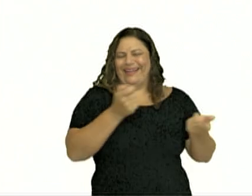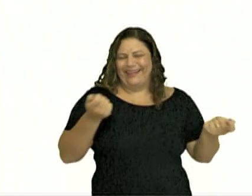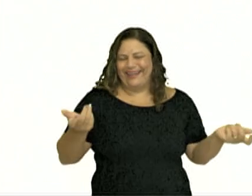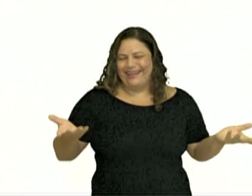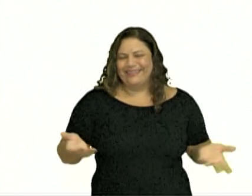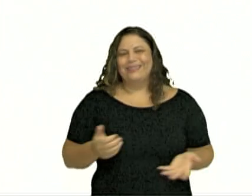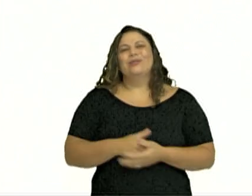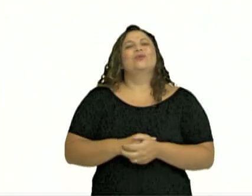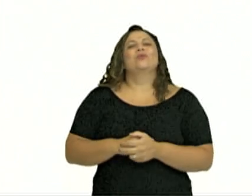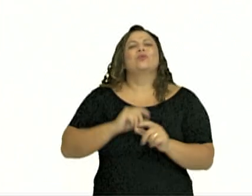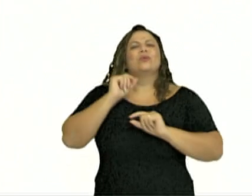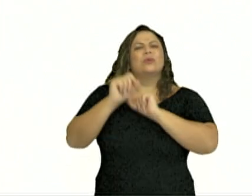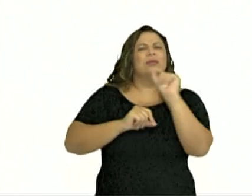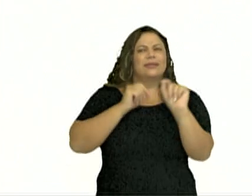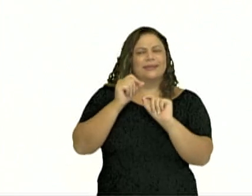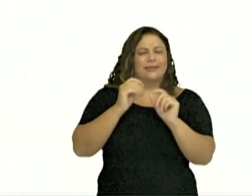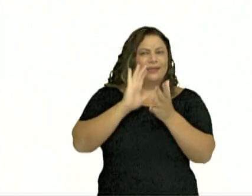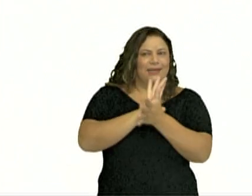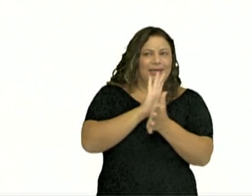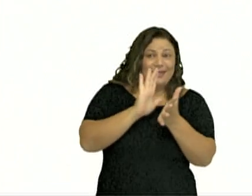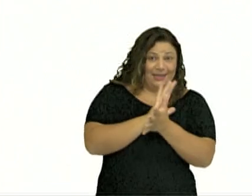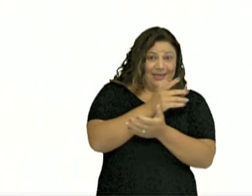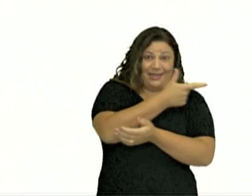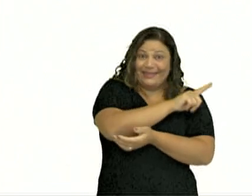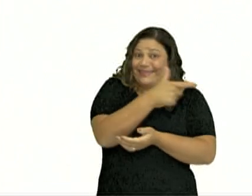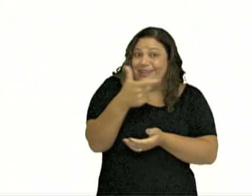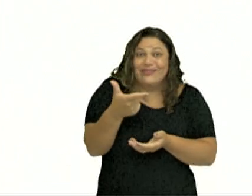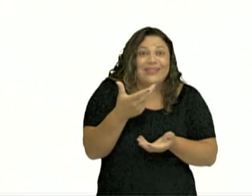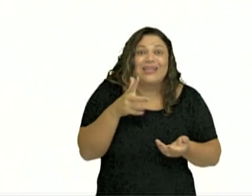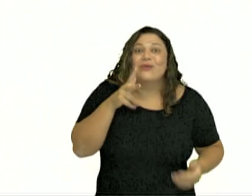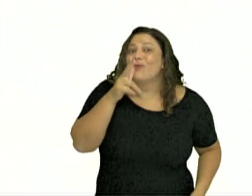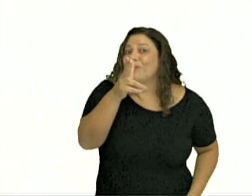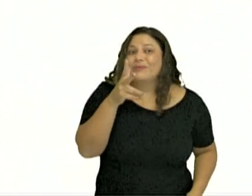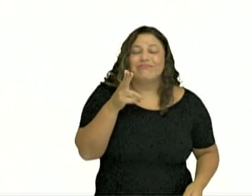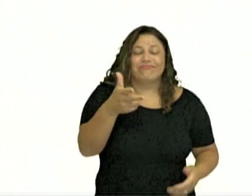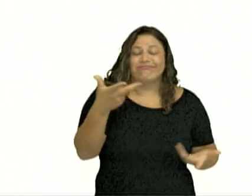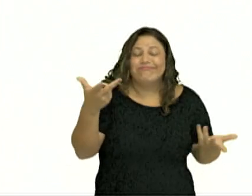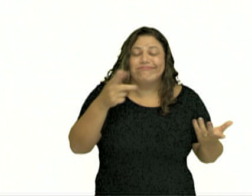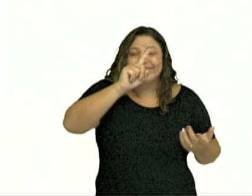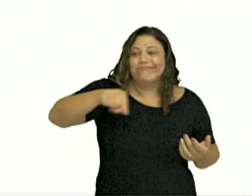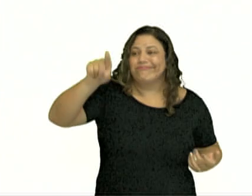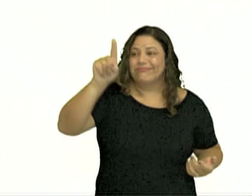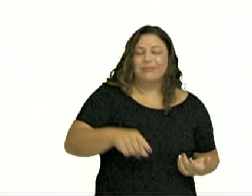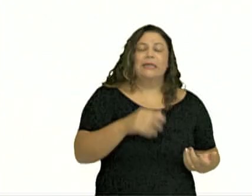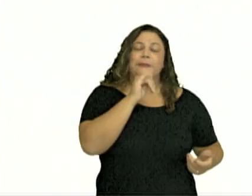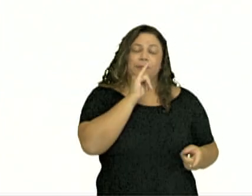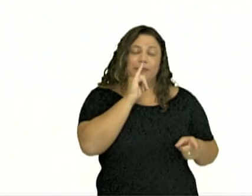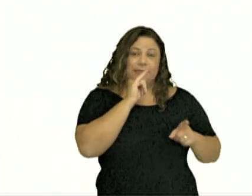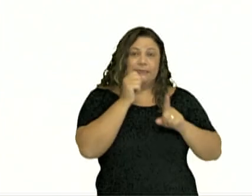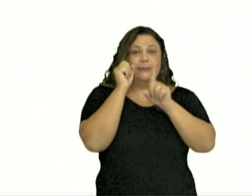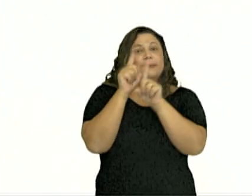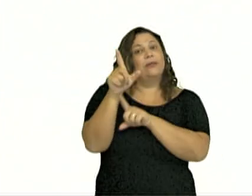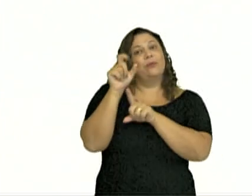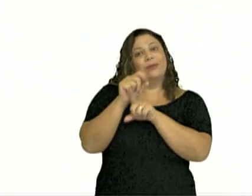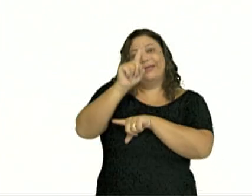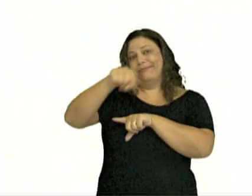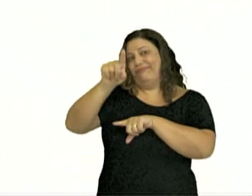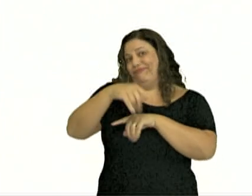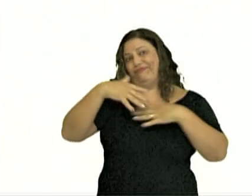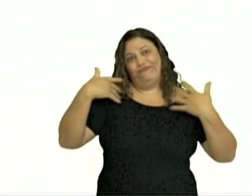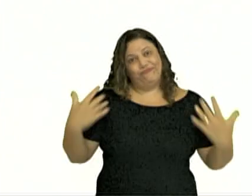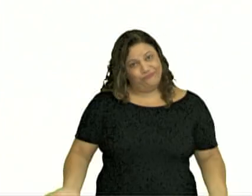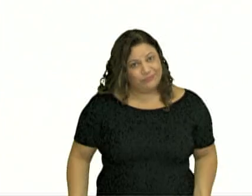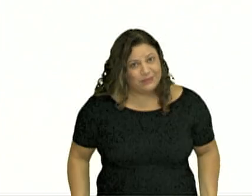aquelas despesas que a gente não tem como cortar. Não dá para cortar o aluguel, por exemplo. As despesas